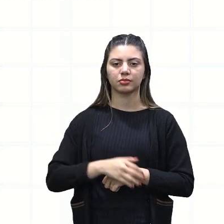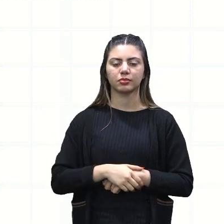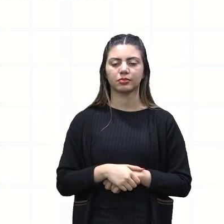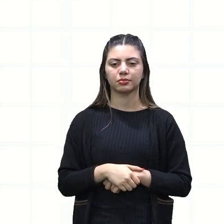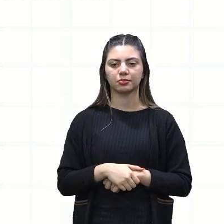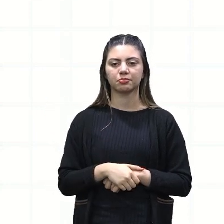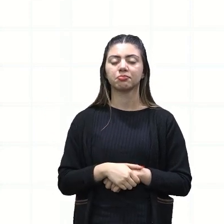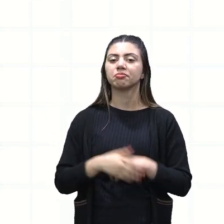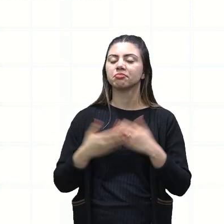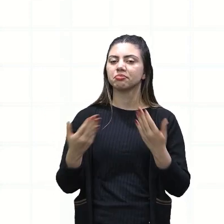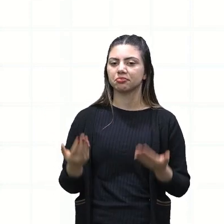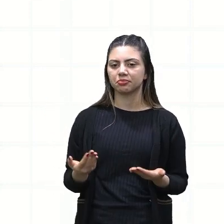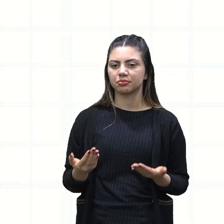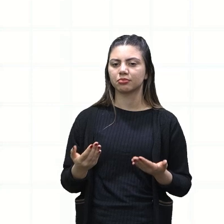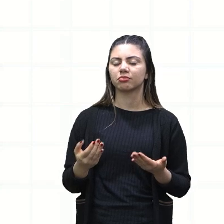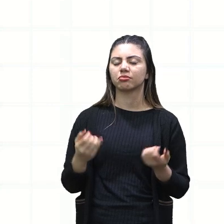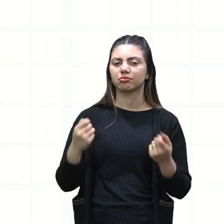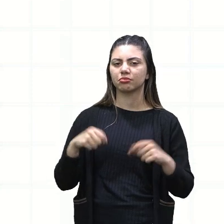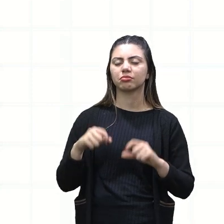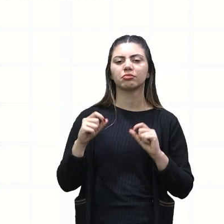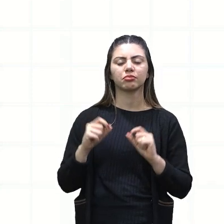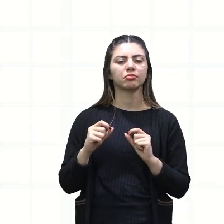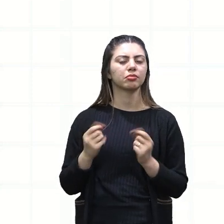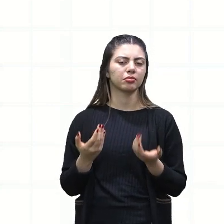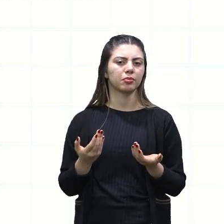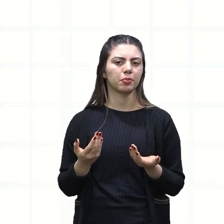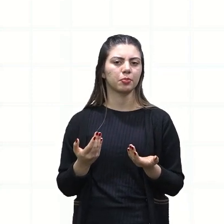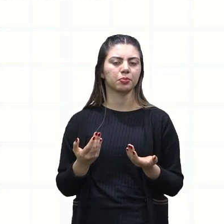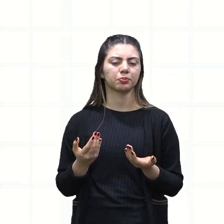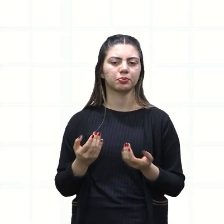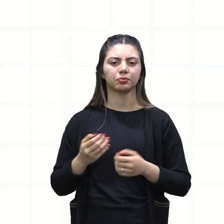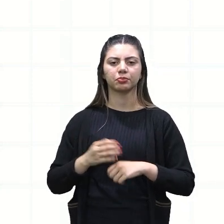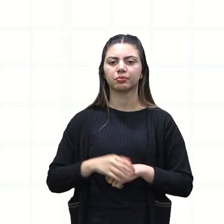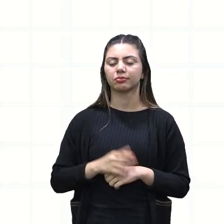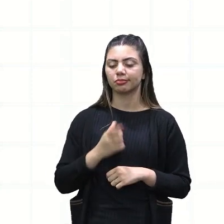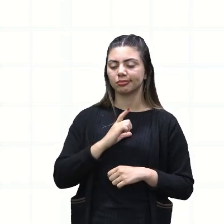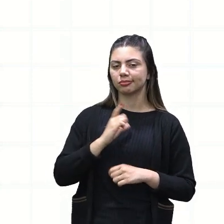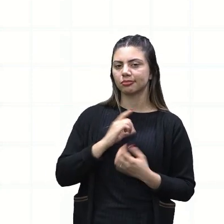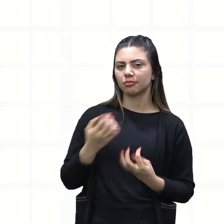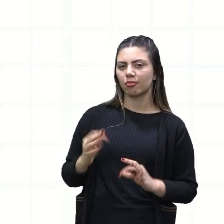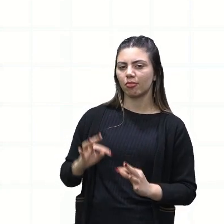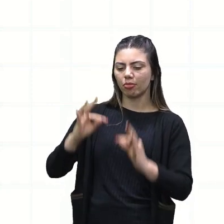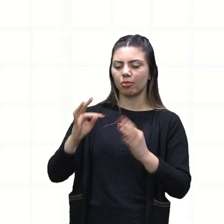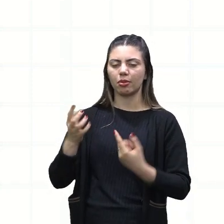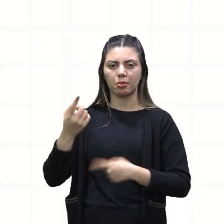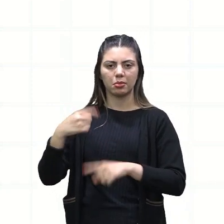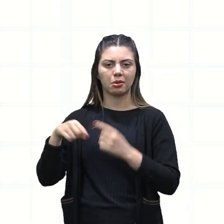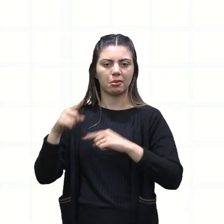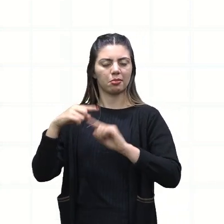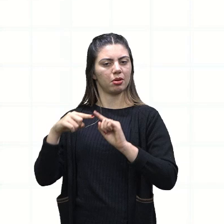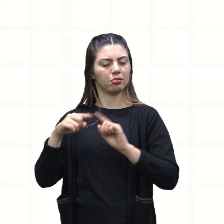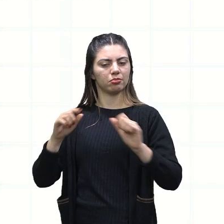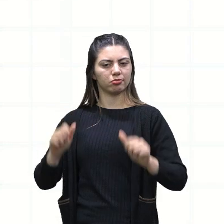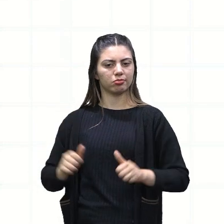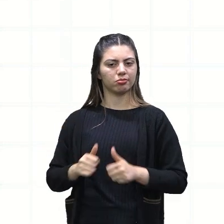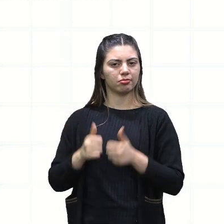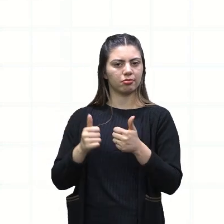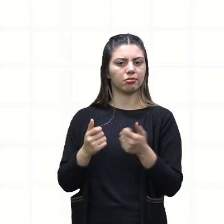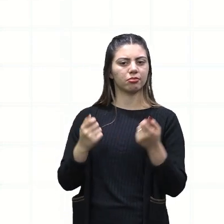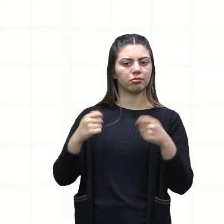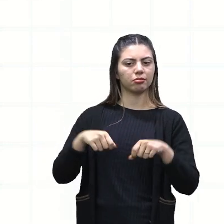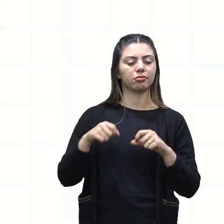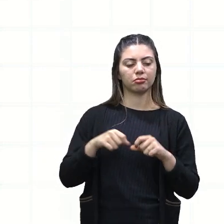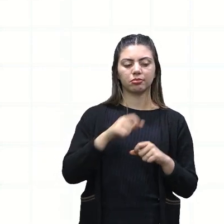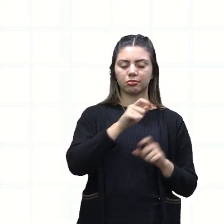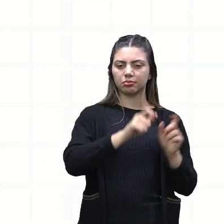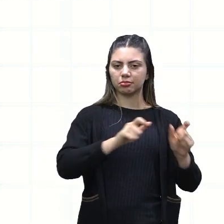Então, esse avanço, né, das tecnologias está melhorando essa habilidade do